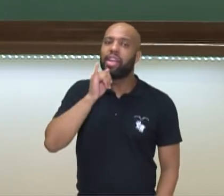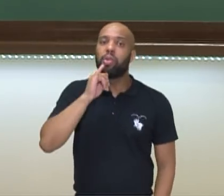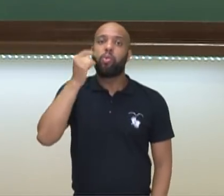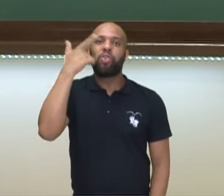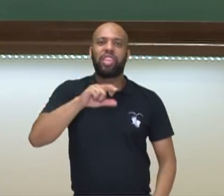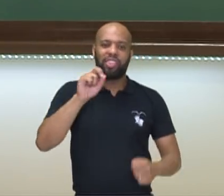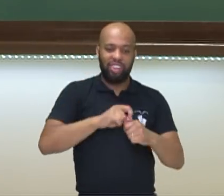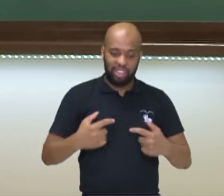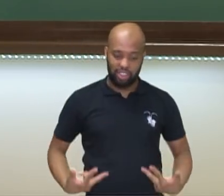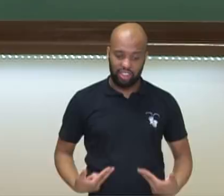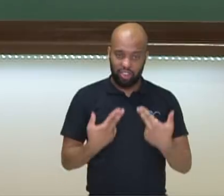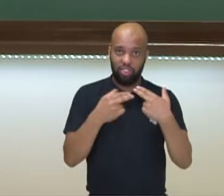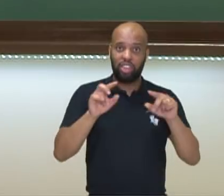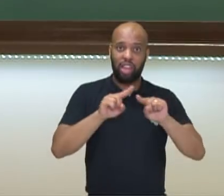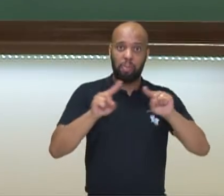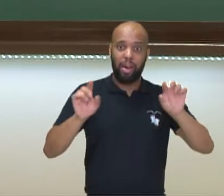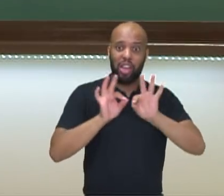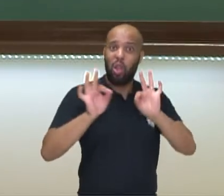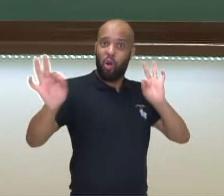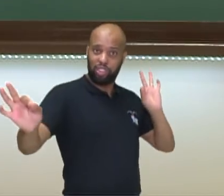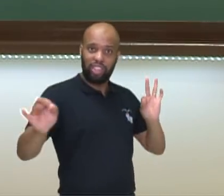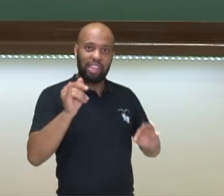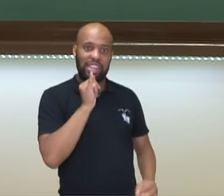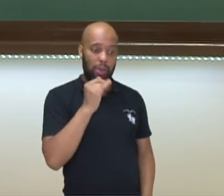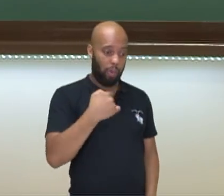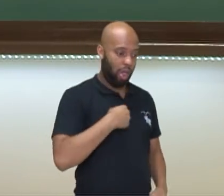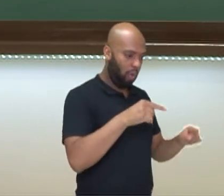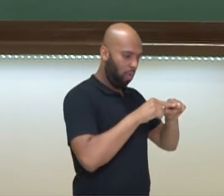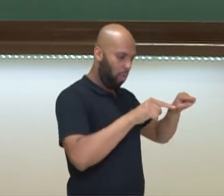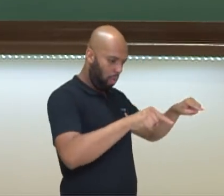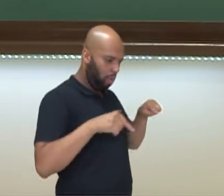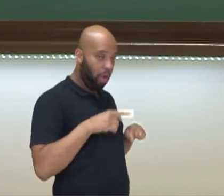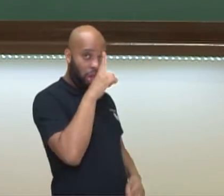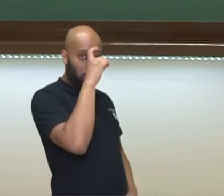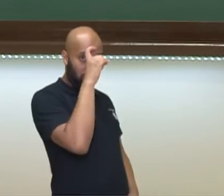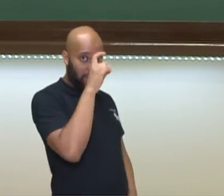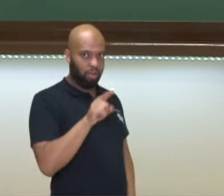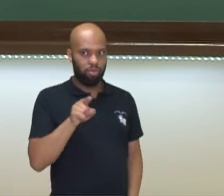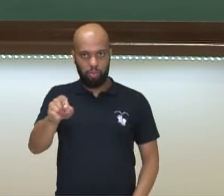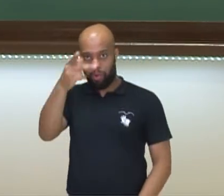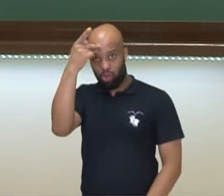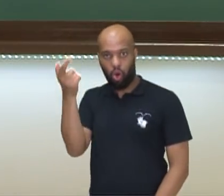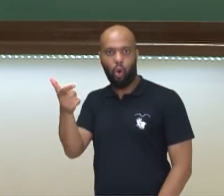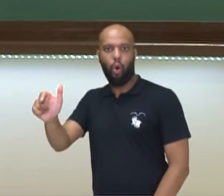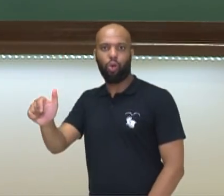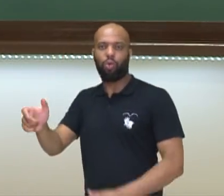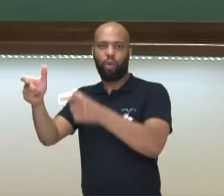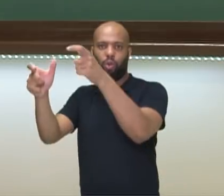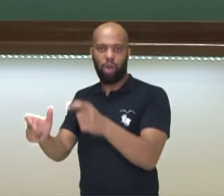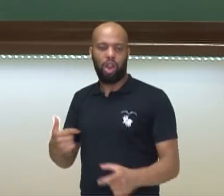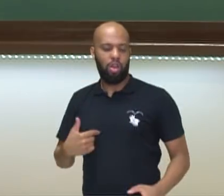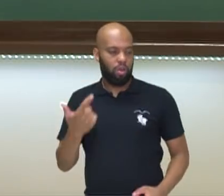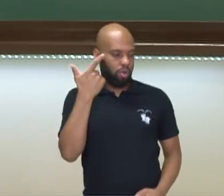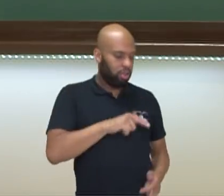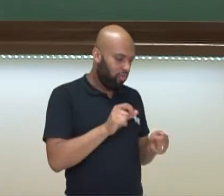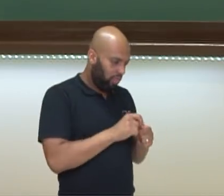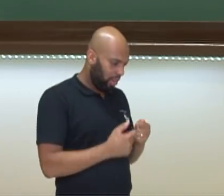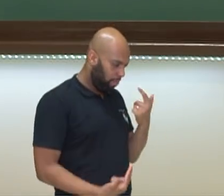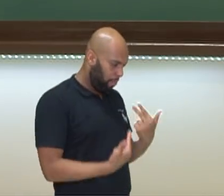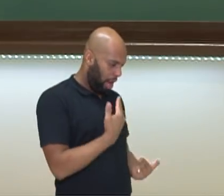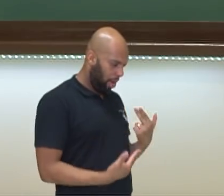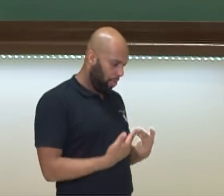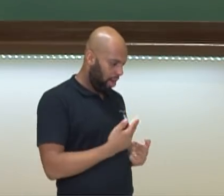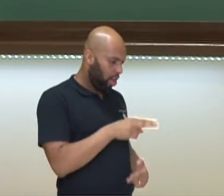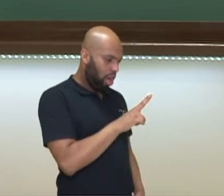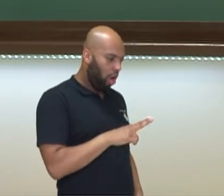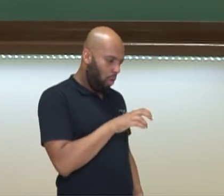quilômetros de distância da onde ele está, através de um equipamento de realidade virtual, né? É como se ele estivesse